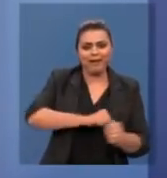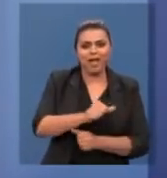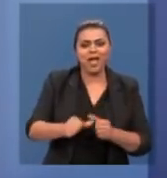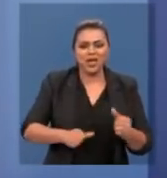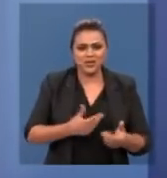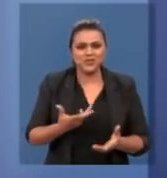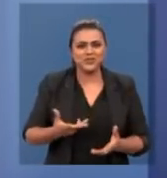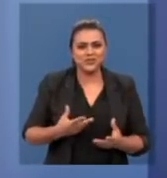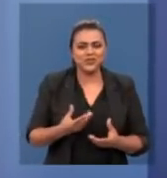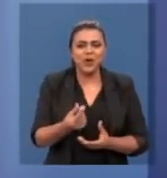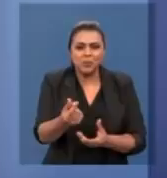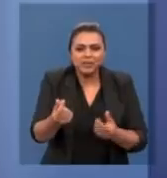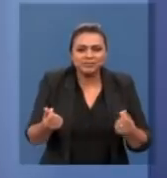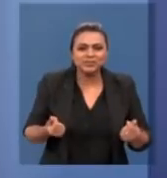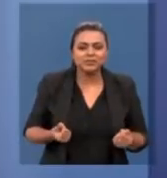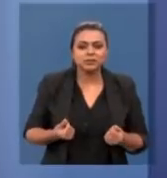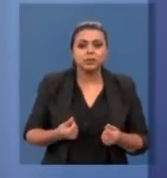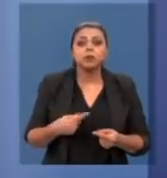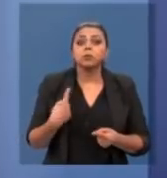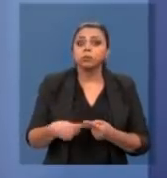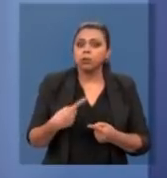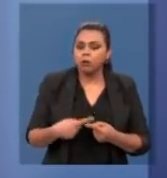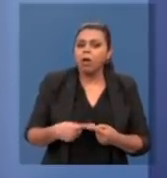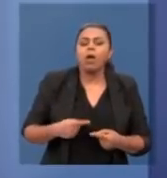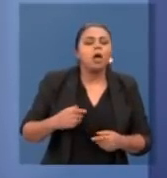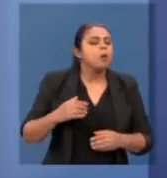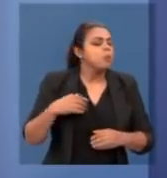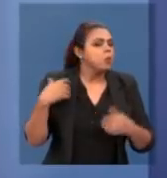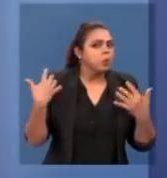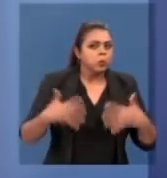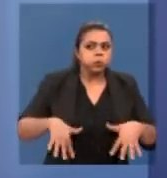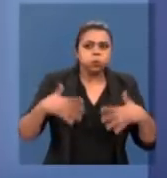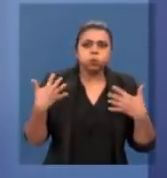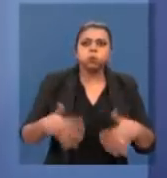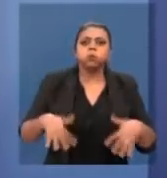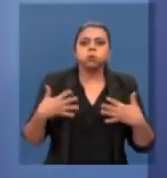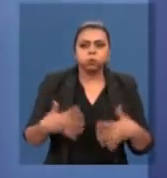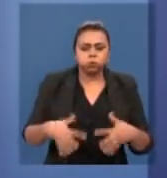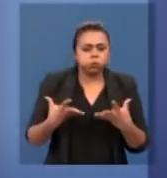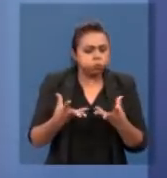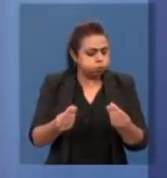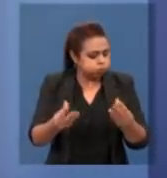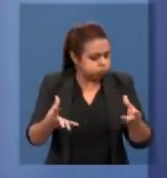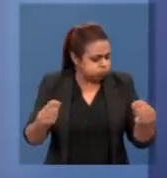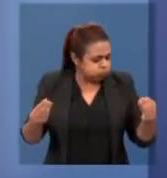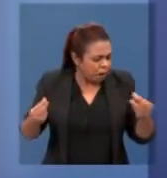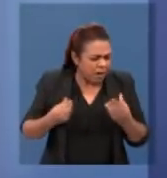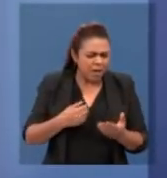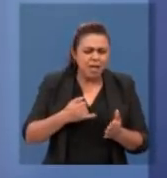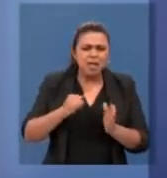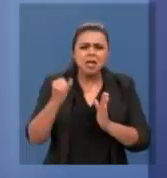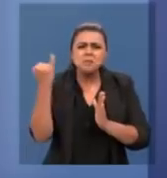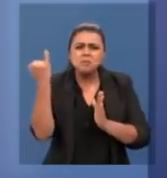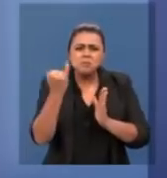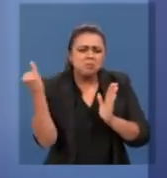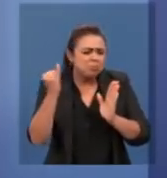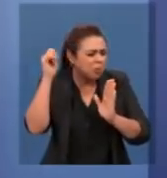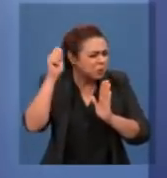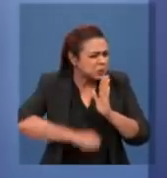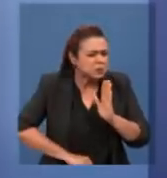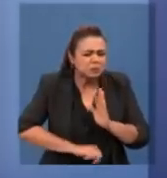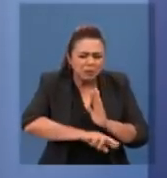a mais alta carga tributária do mundo ea variedade de impostos nós chegamos a ter